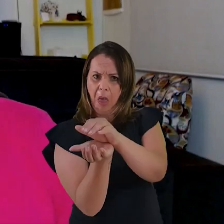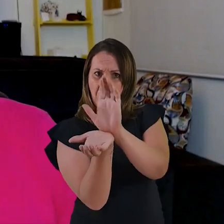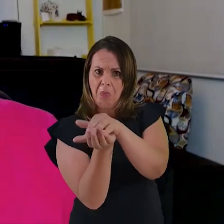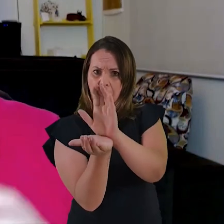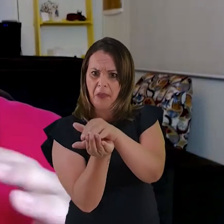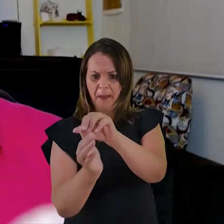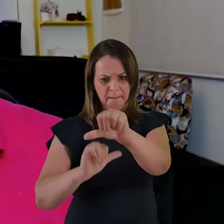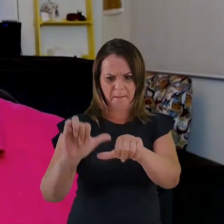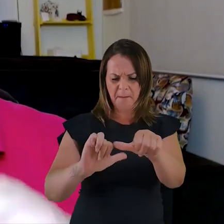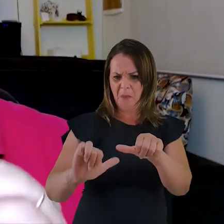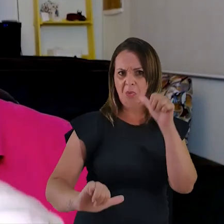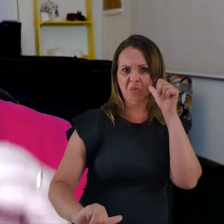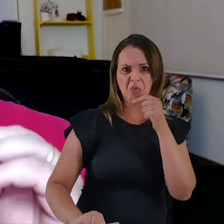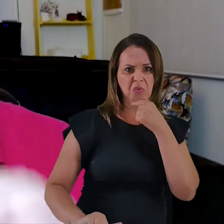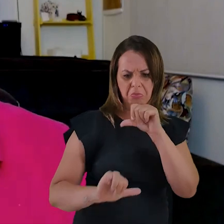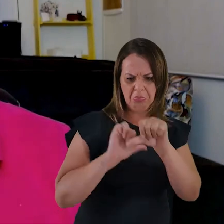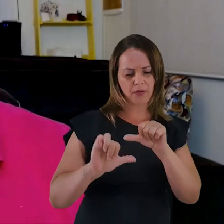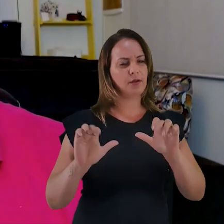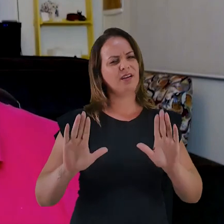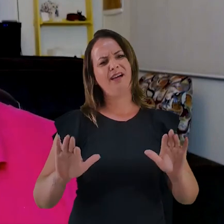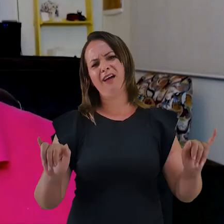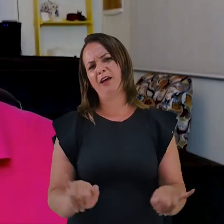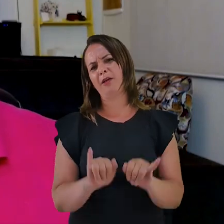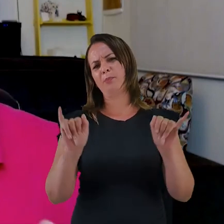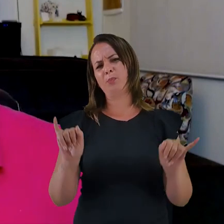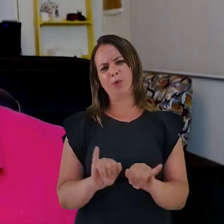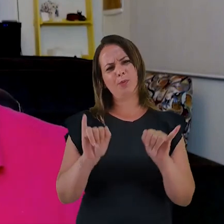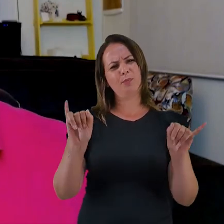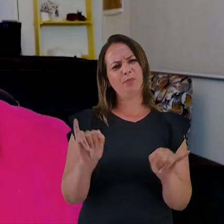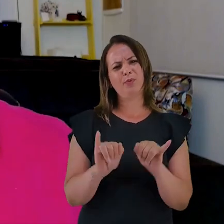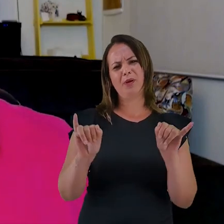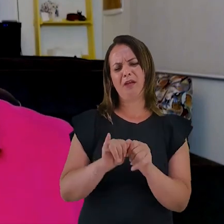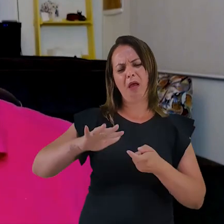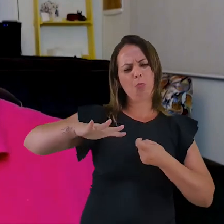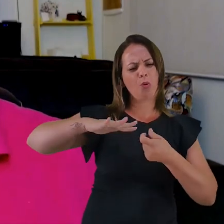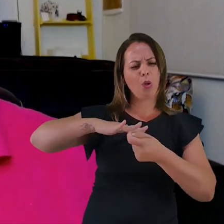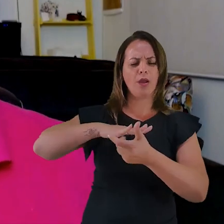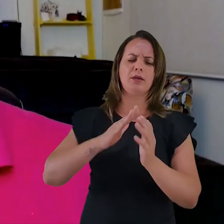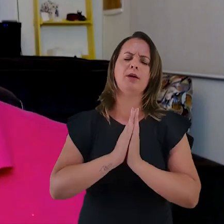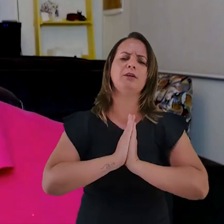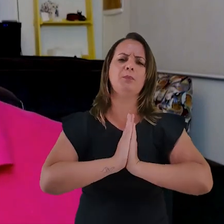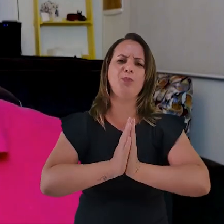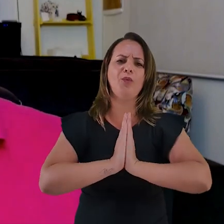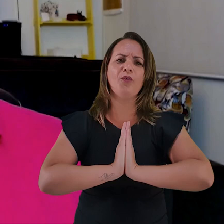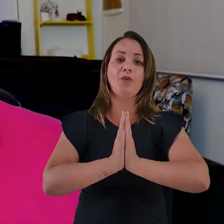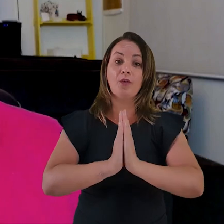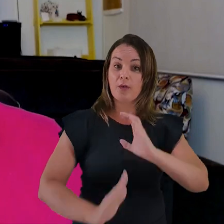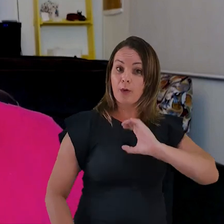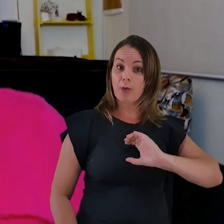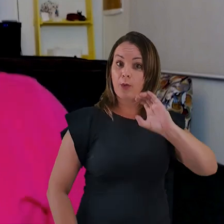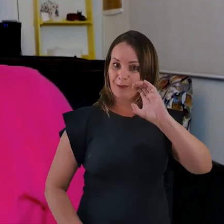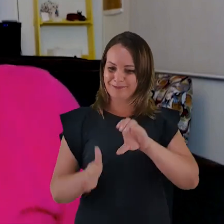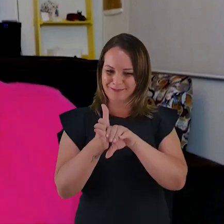de controle, isso tudo é bobeirada de internet. Então, por favor, confiem na ciência. E